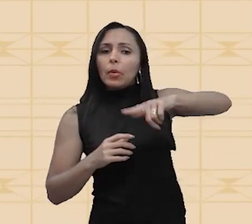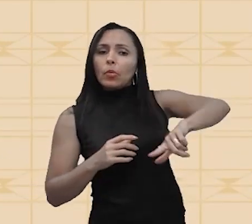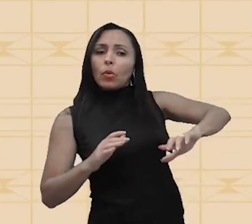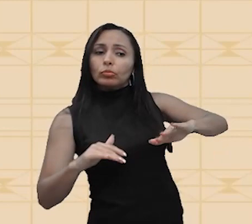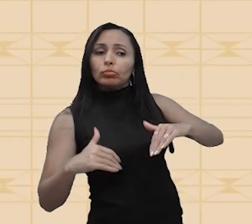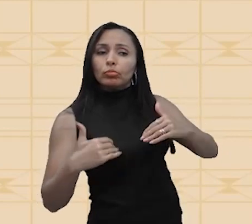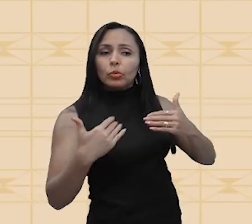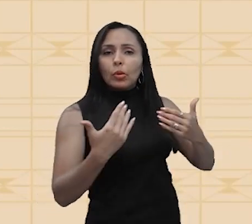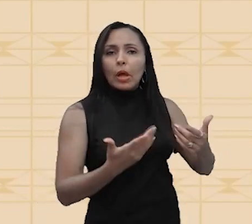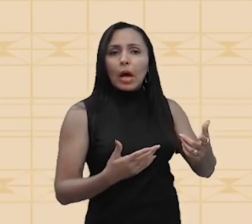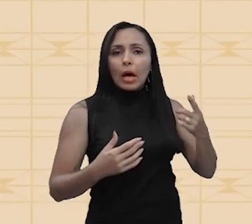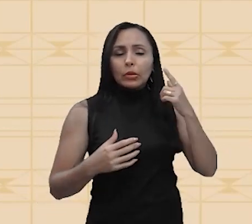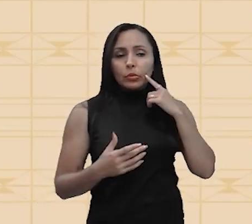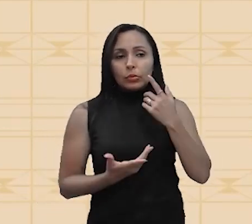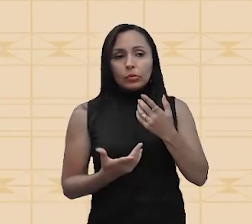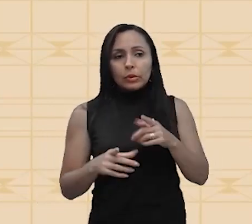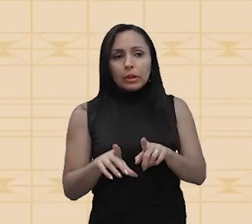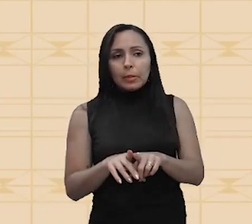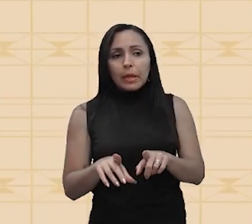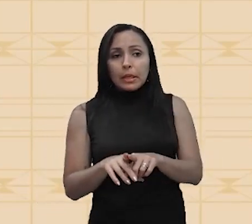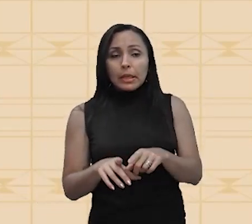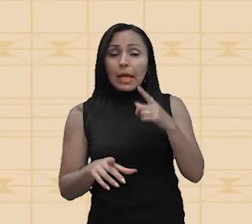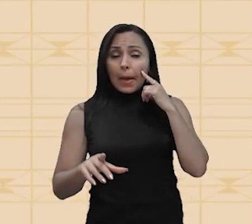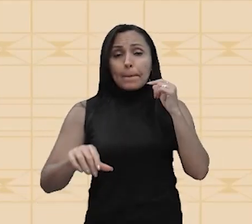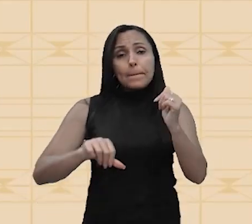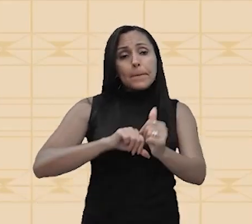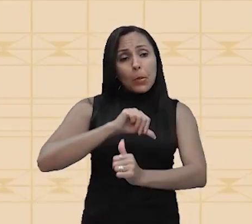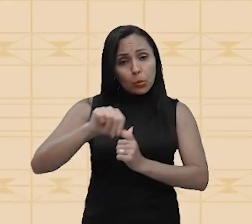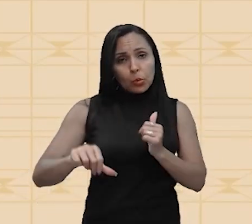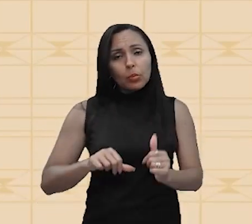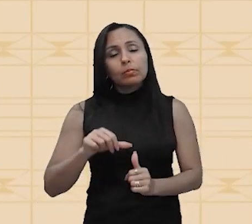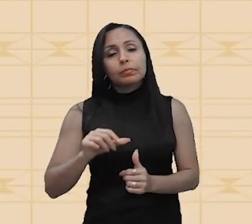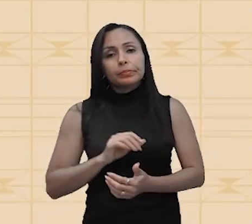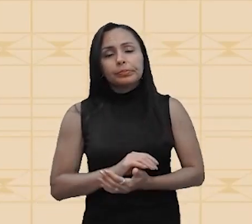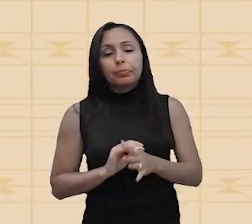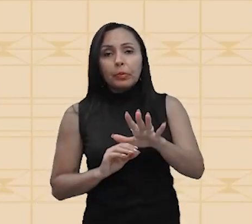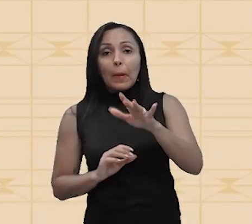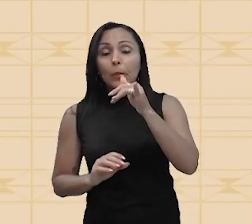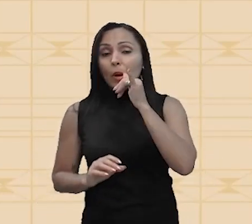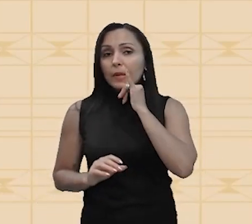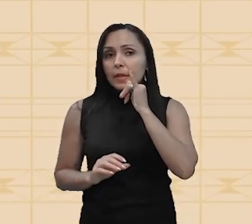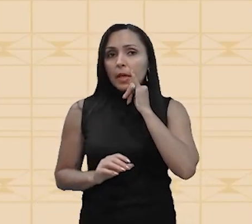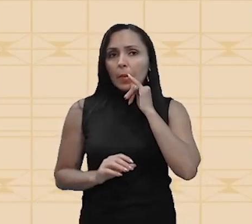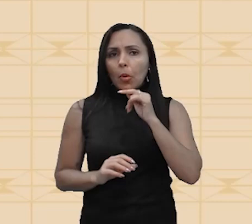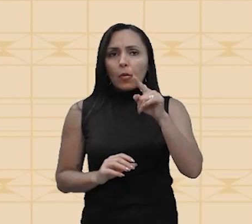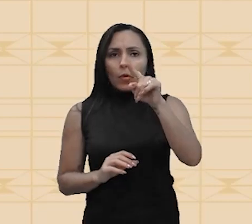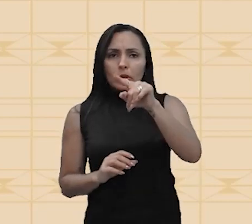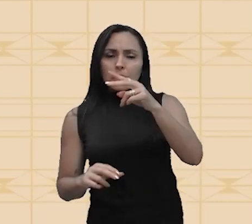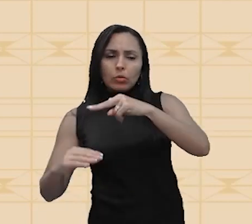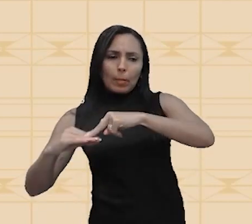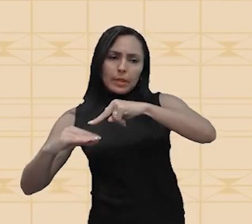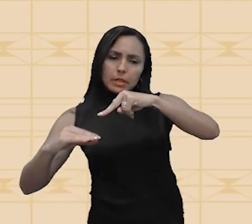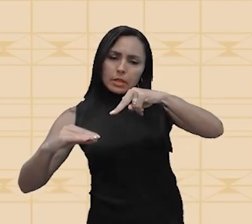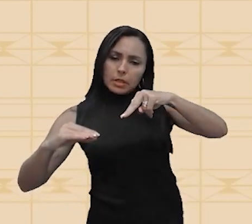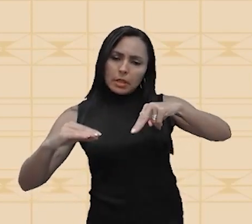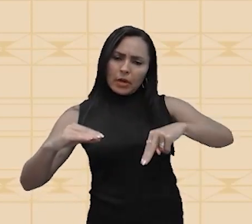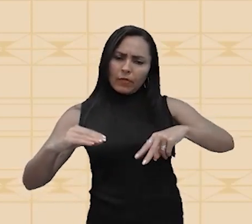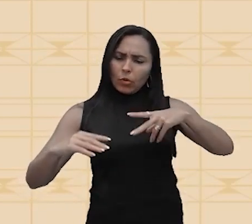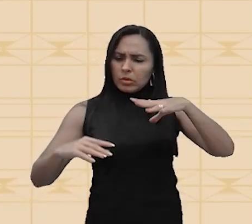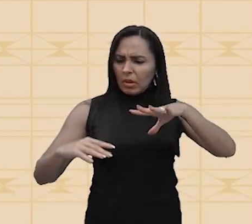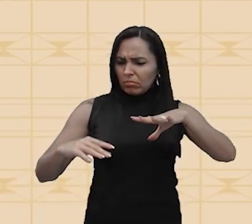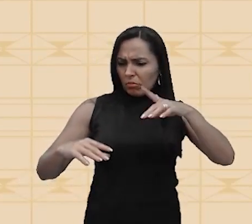pelas brechas, mas sim porque ela mudou de um meio para o outro. Por exemplo, você quando está numa piscina, você consegue ouvir